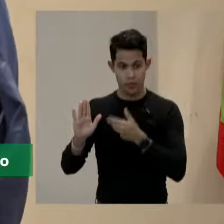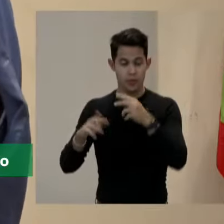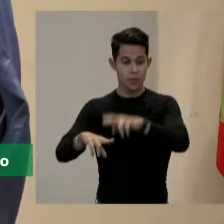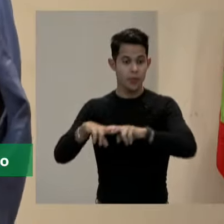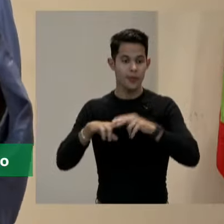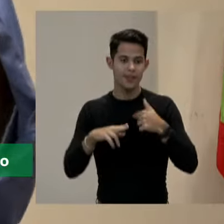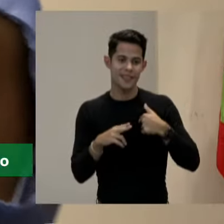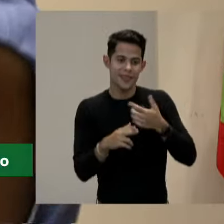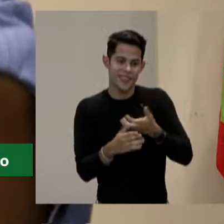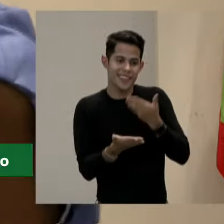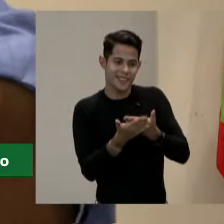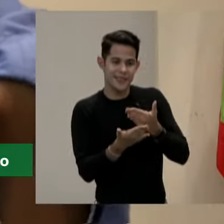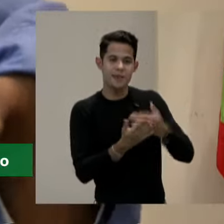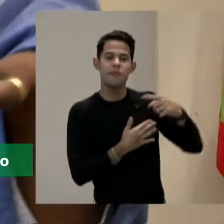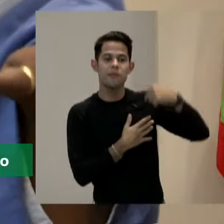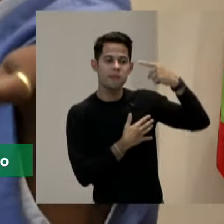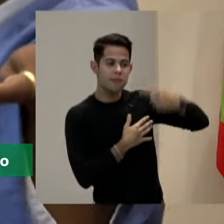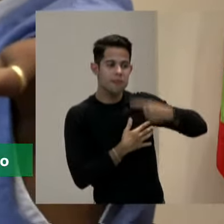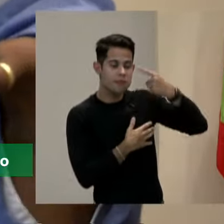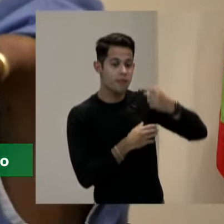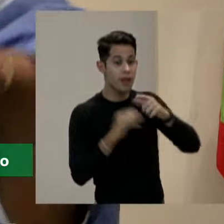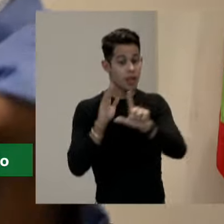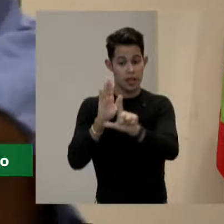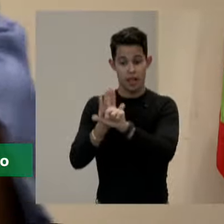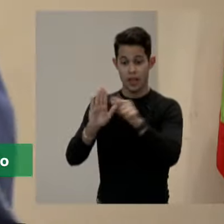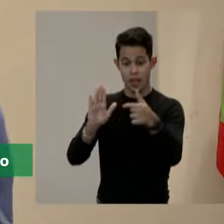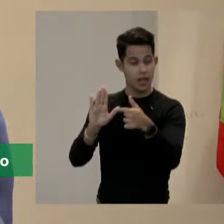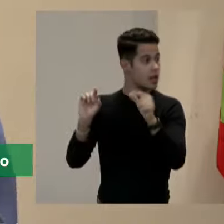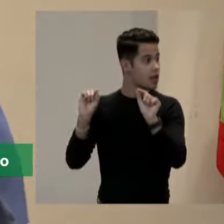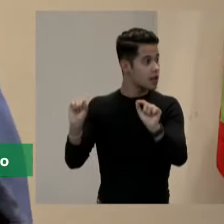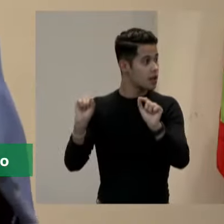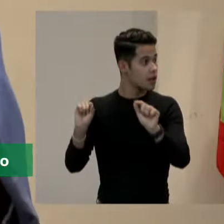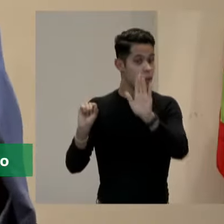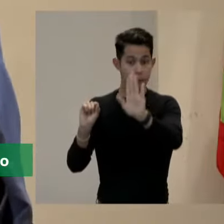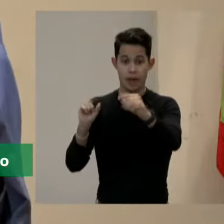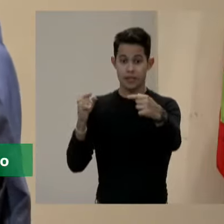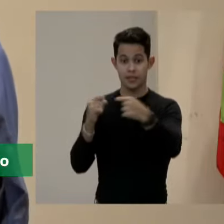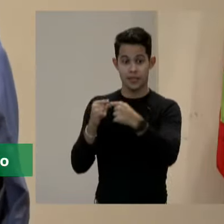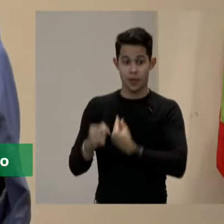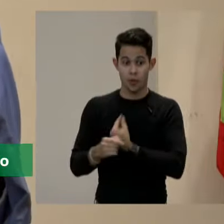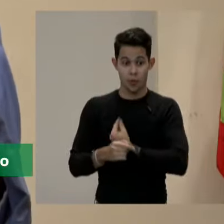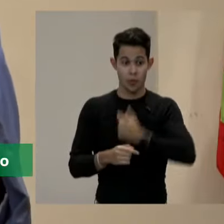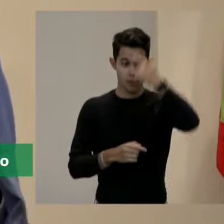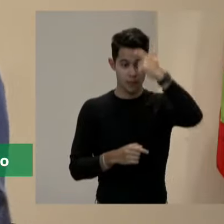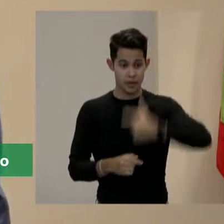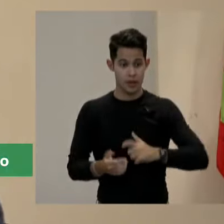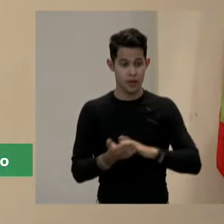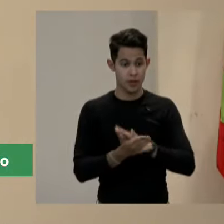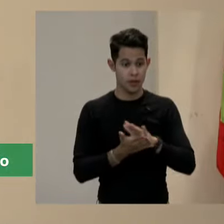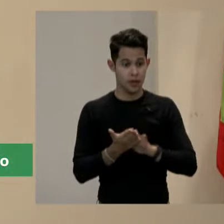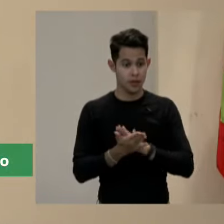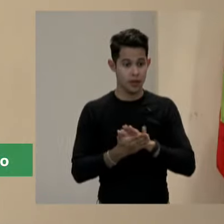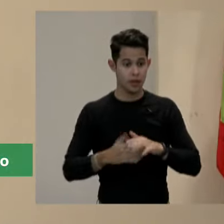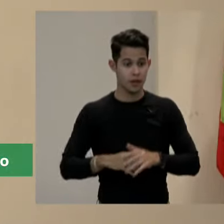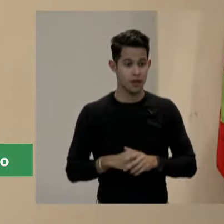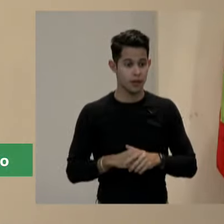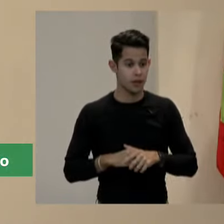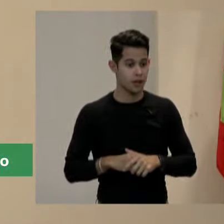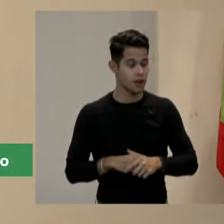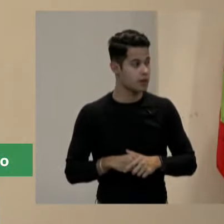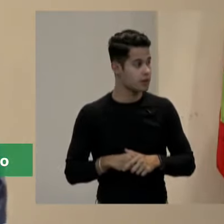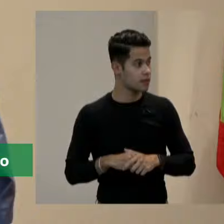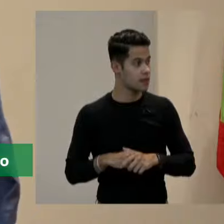direito. O que que diz a lei? Mas para mim não falava nada. E quem sabia não estava